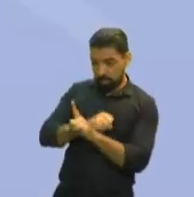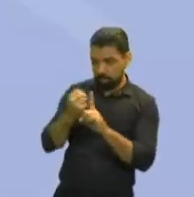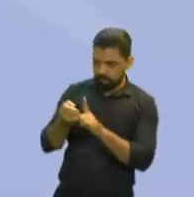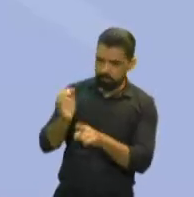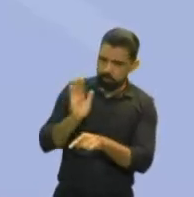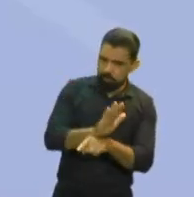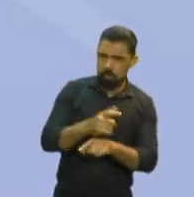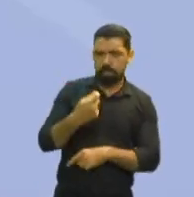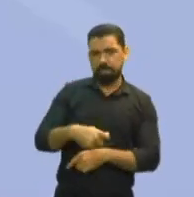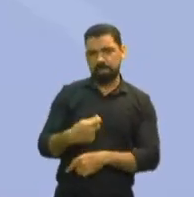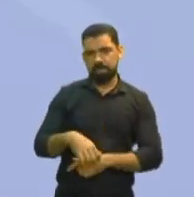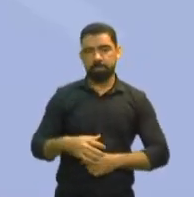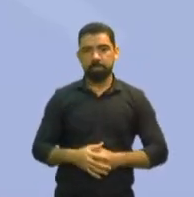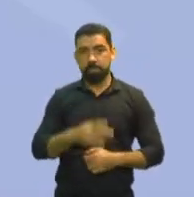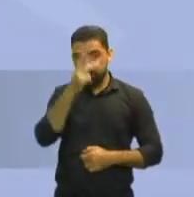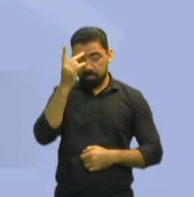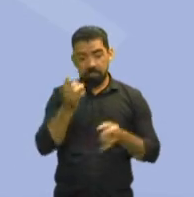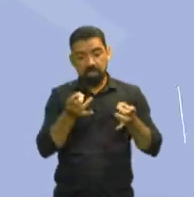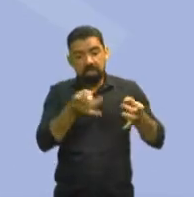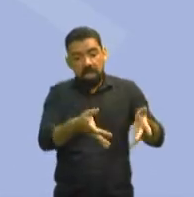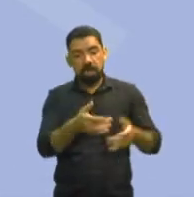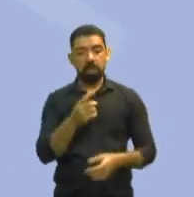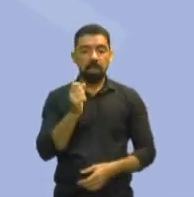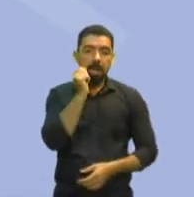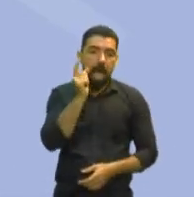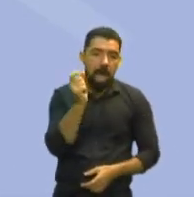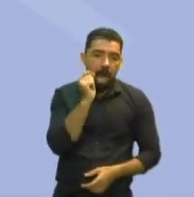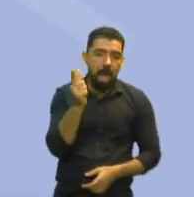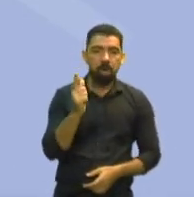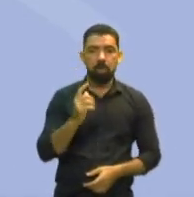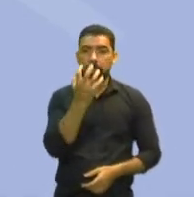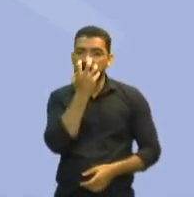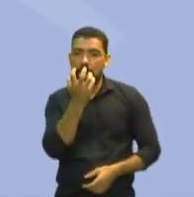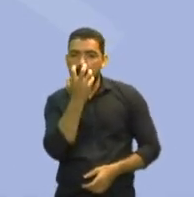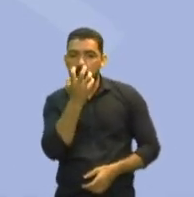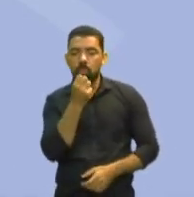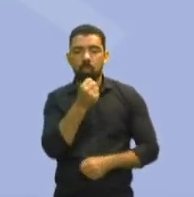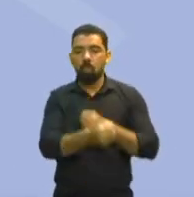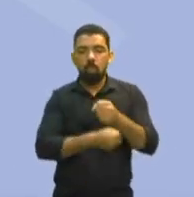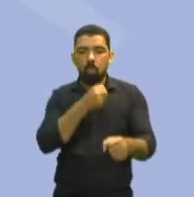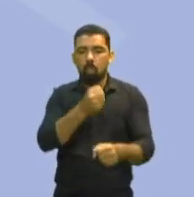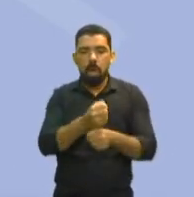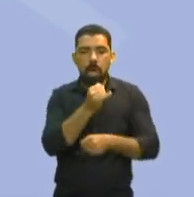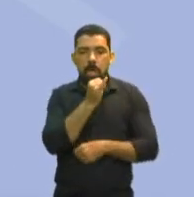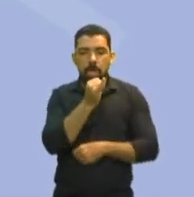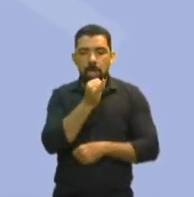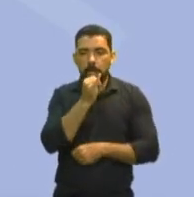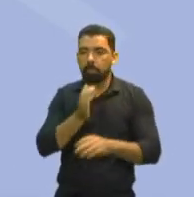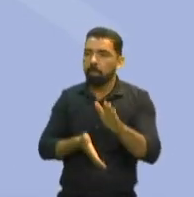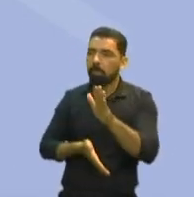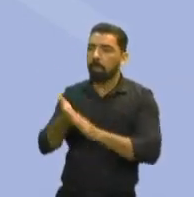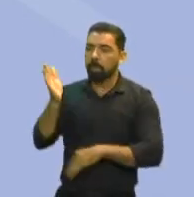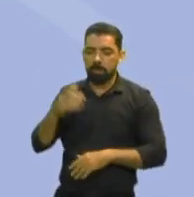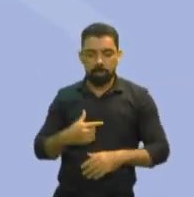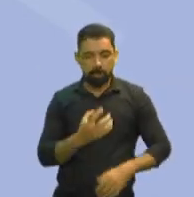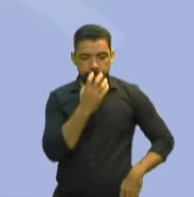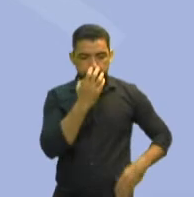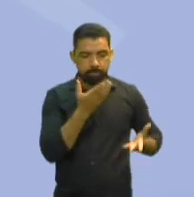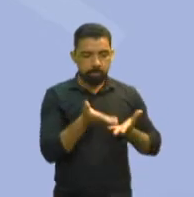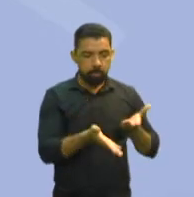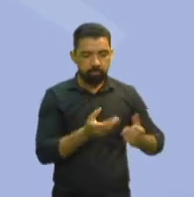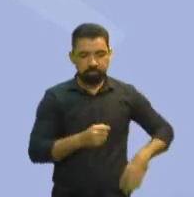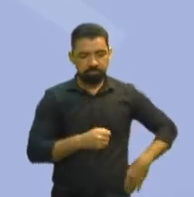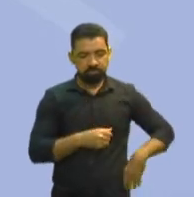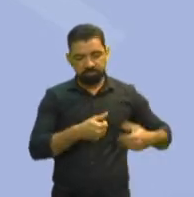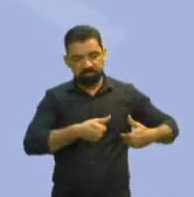Muitas pessoas abandonam seus animais nos finais de ano, quando vão passear, quando entram de férias e acabam